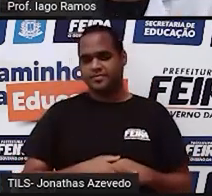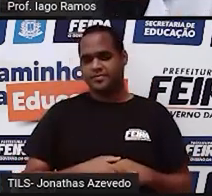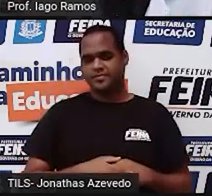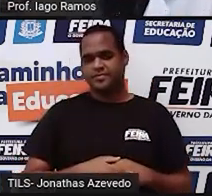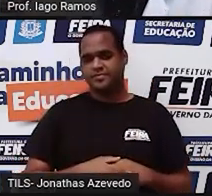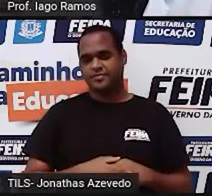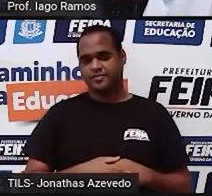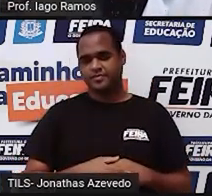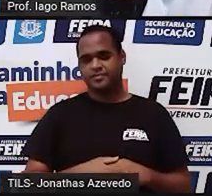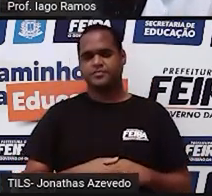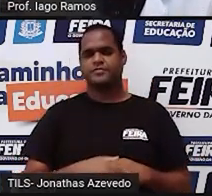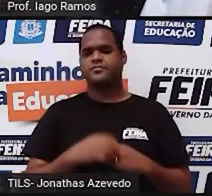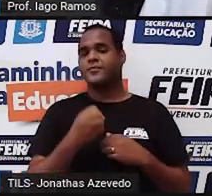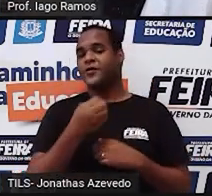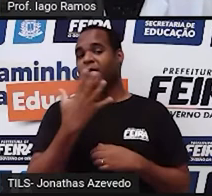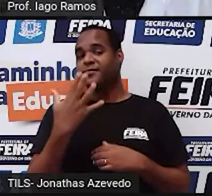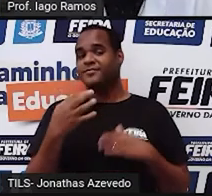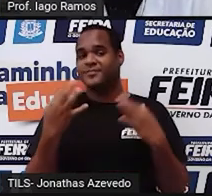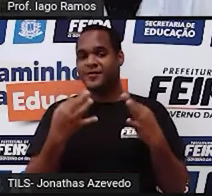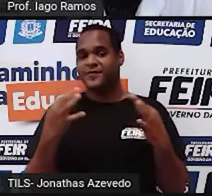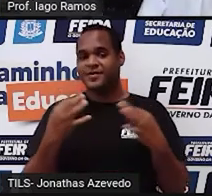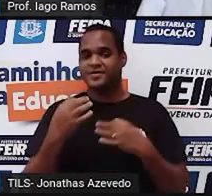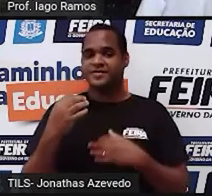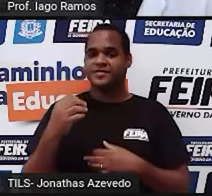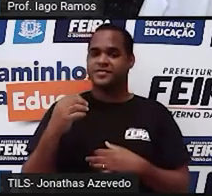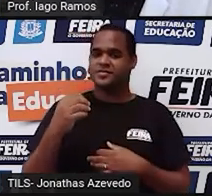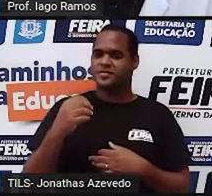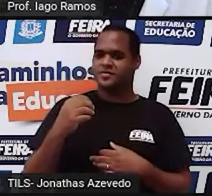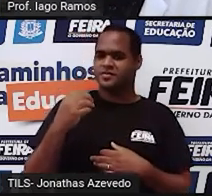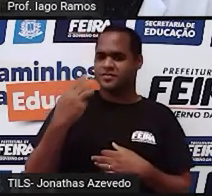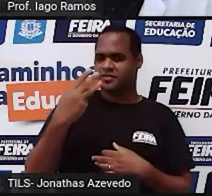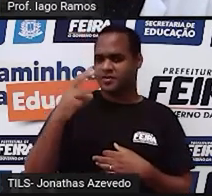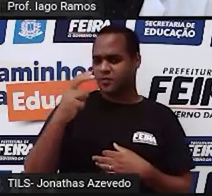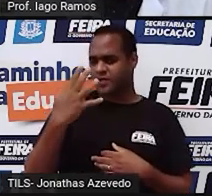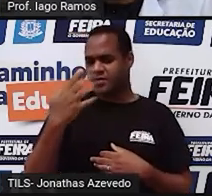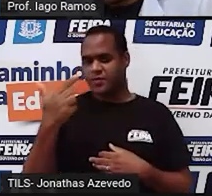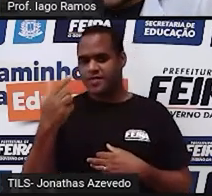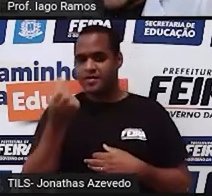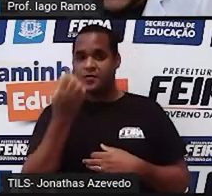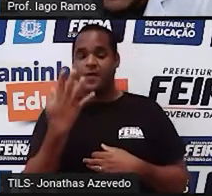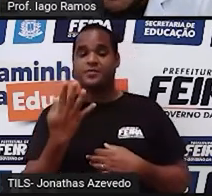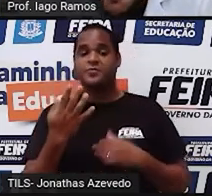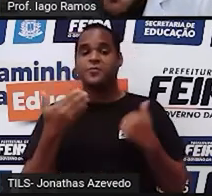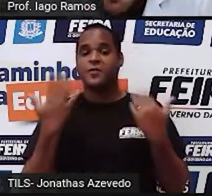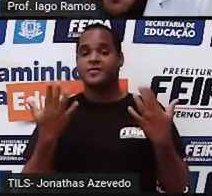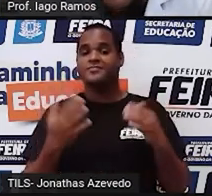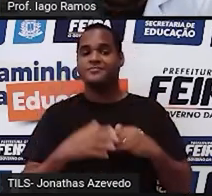e quem é quadrado perfeito aí 35 42 ao 64